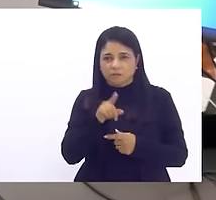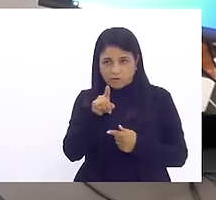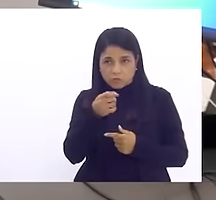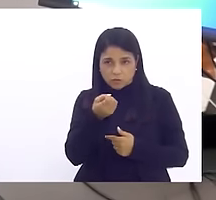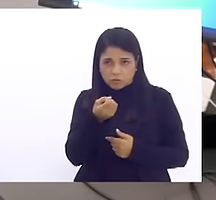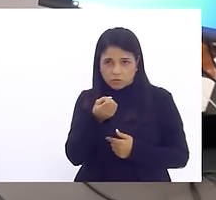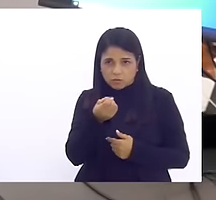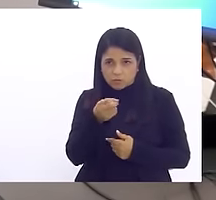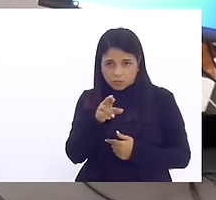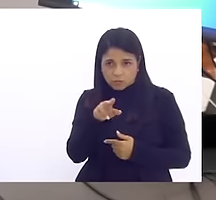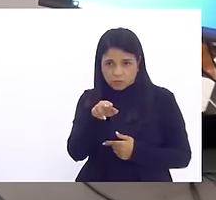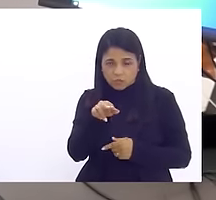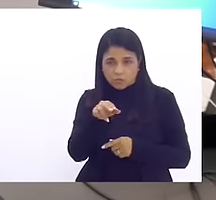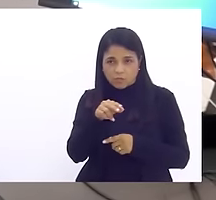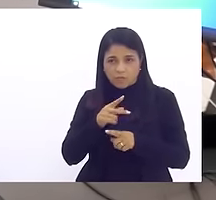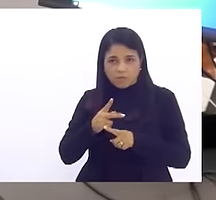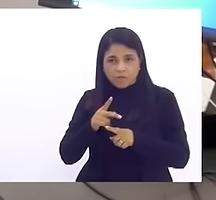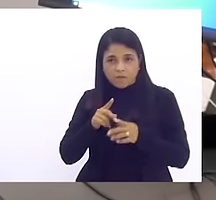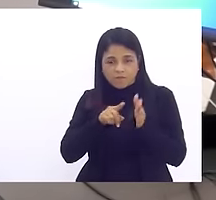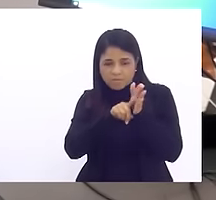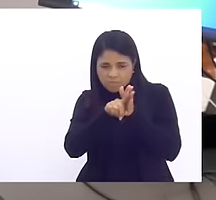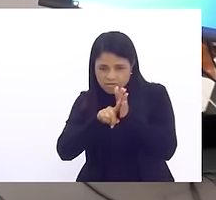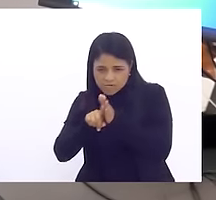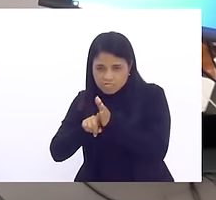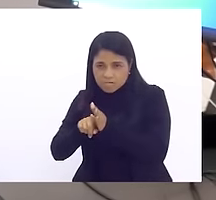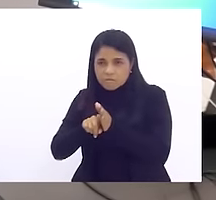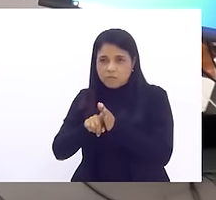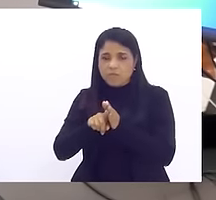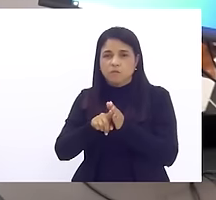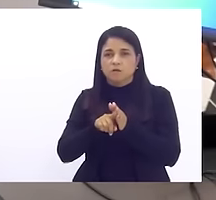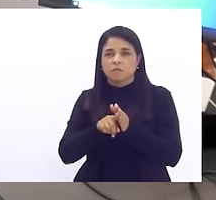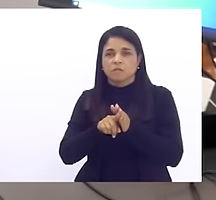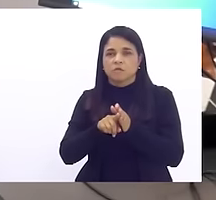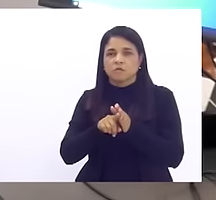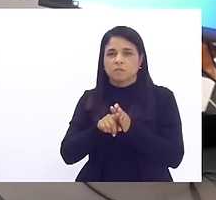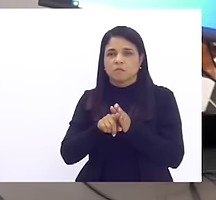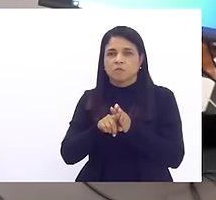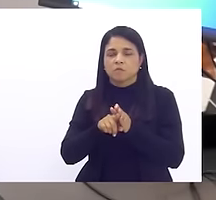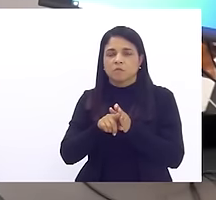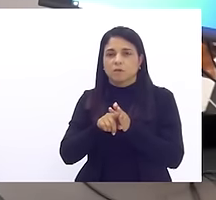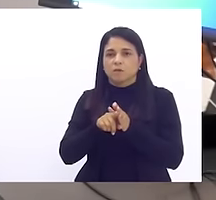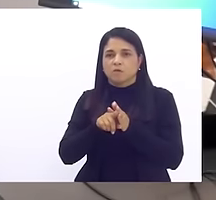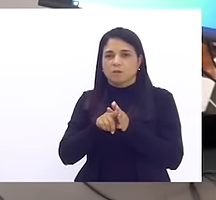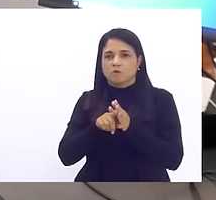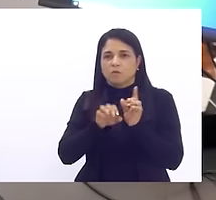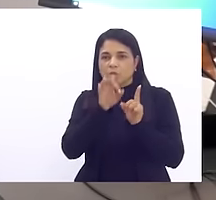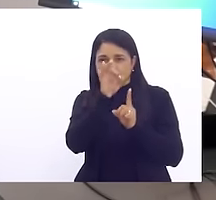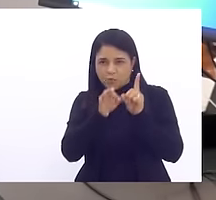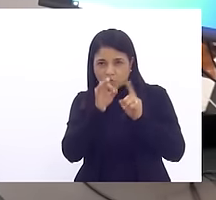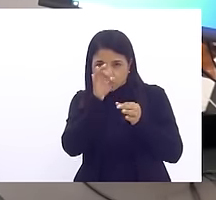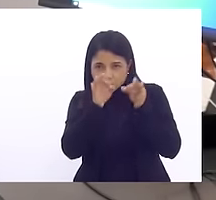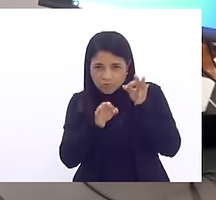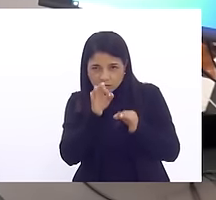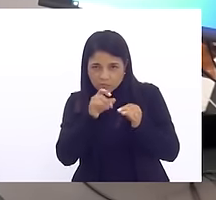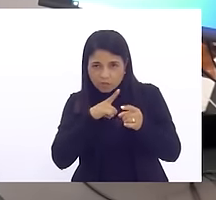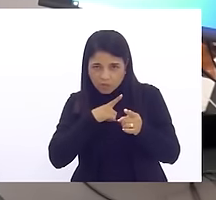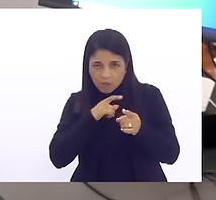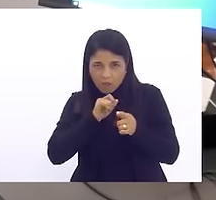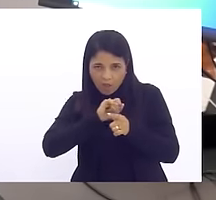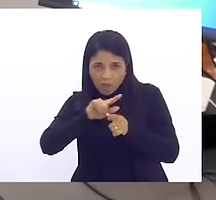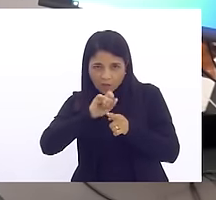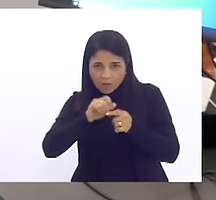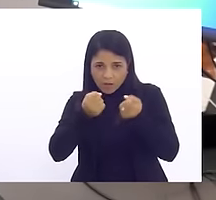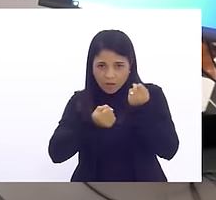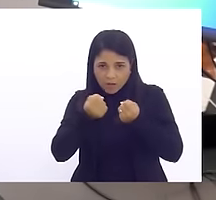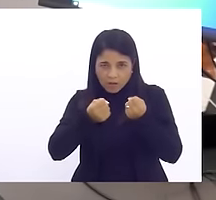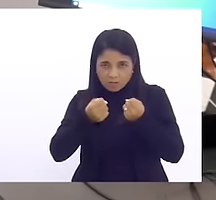Doutor não não o procurador jurídico o senhor tem carro a sua disposição você